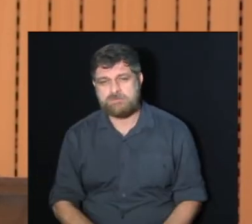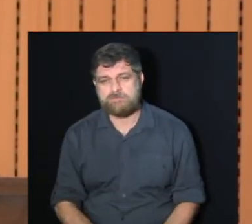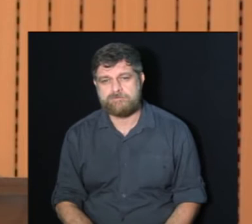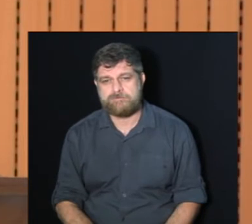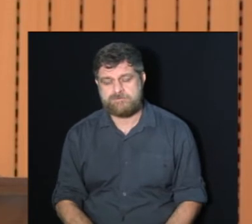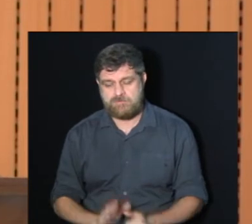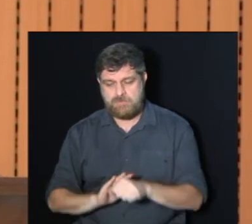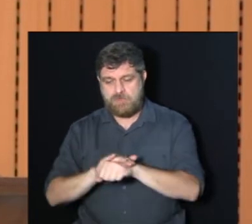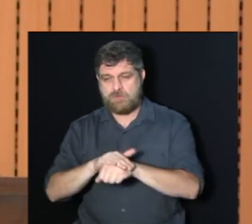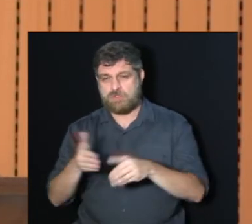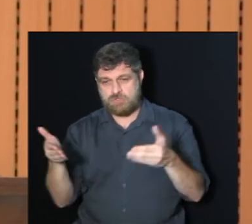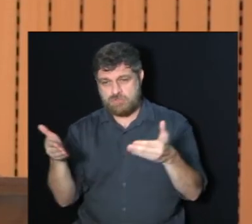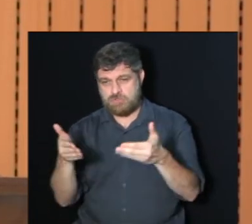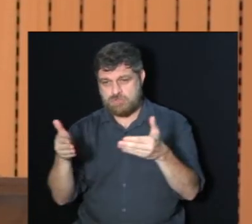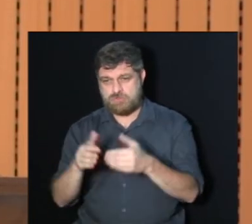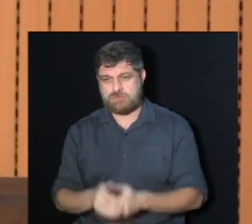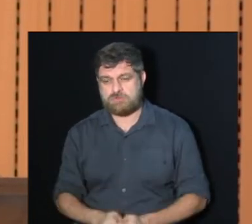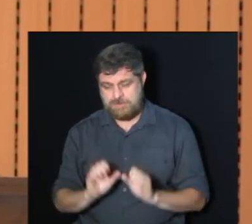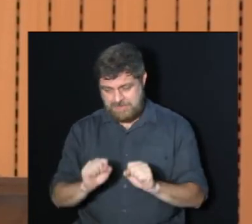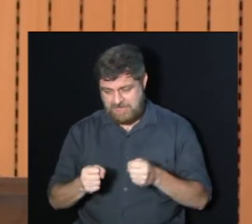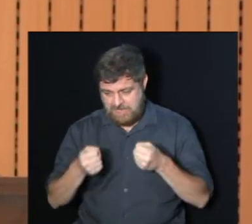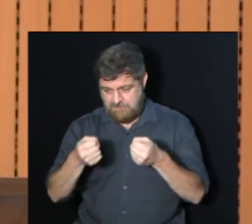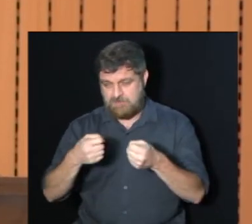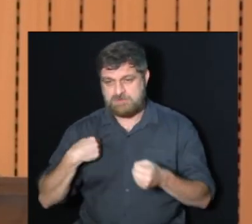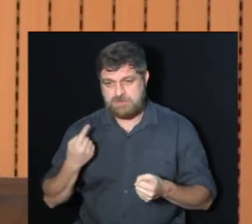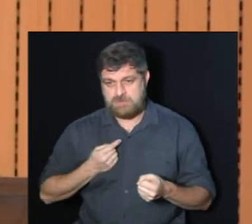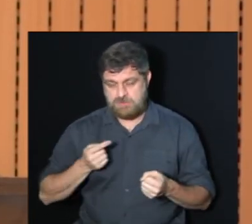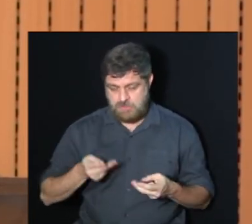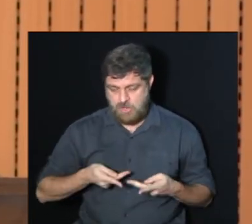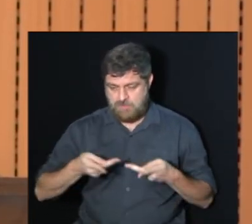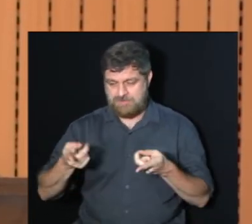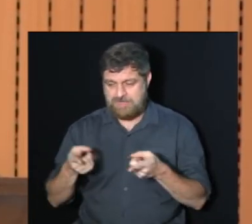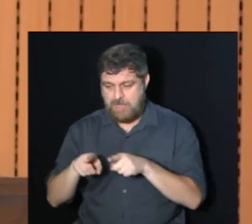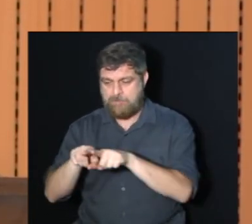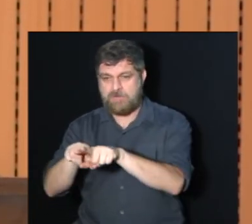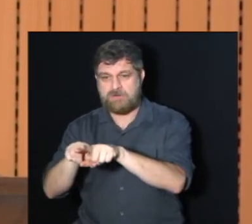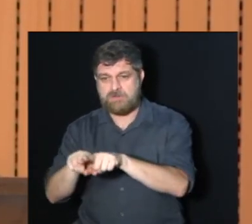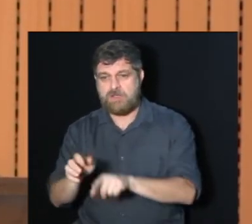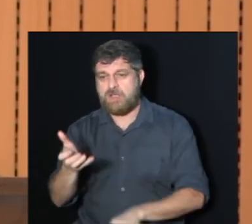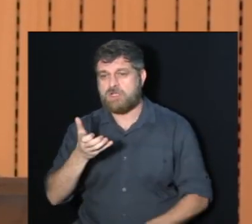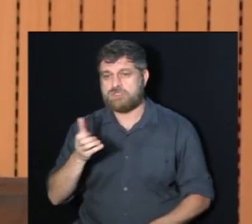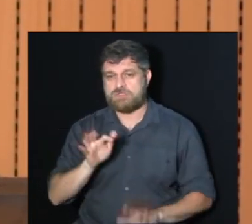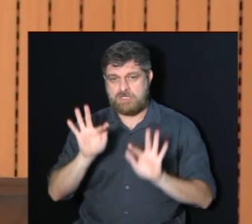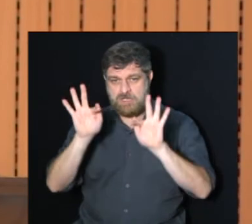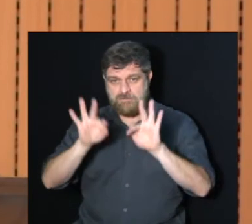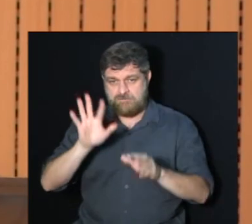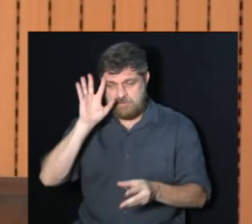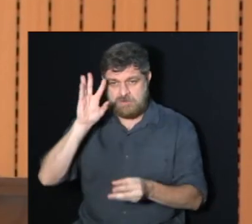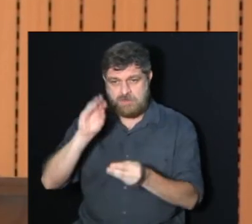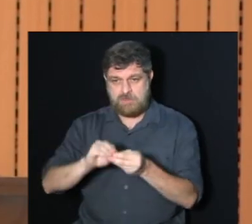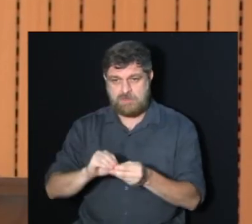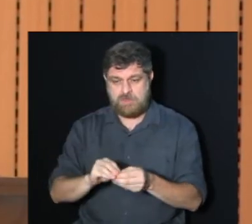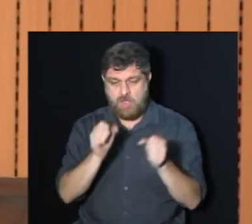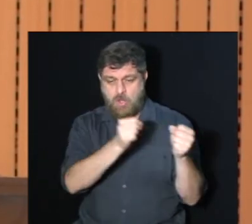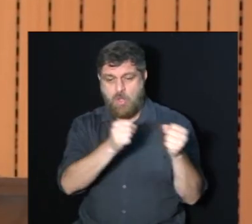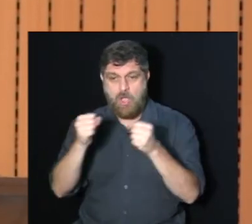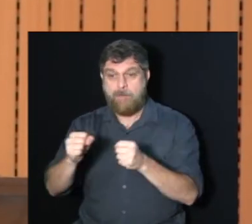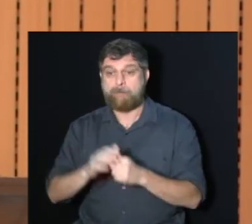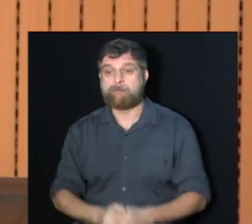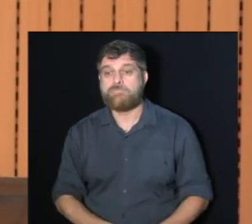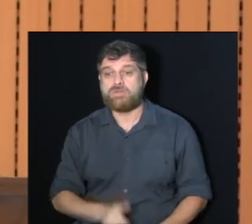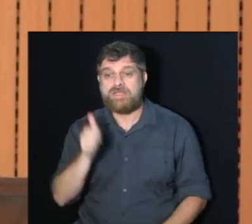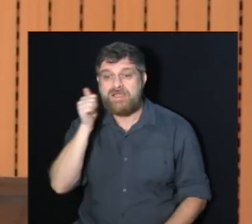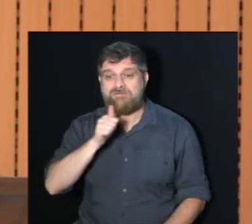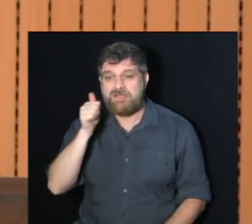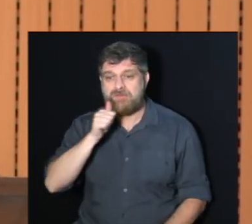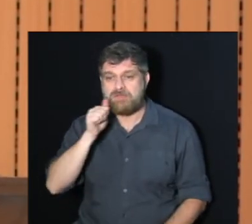essa noite de hoje e reforçar nosso convite de parcerias, queremos finalizar com o poder feminino, o poder da natureza.